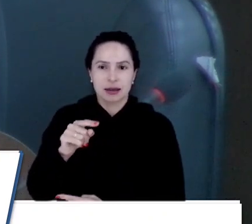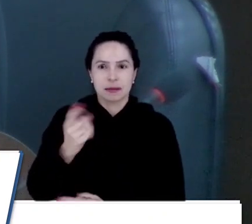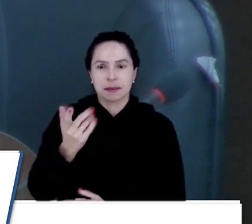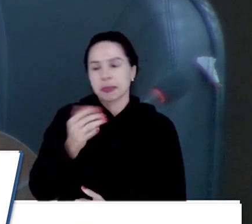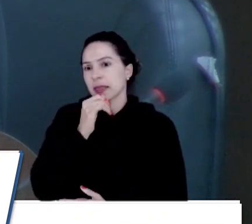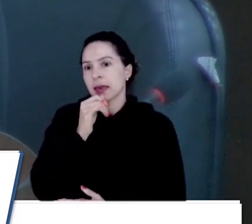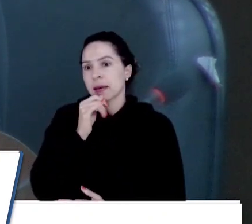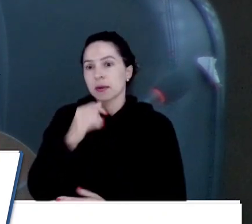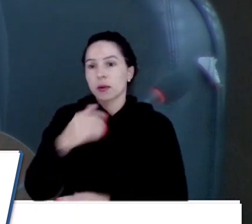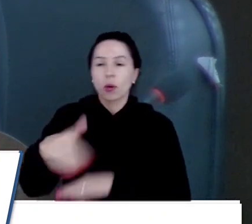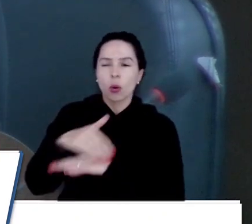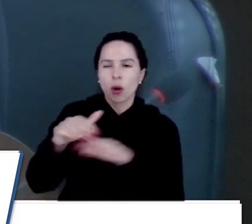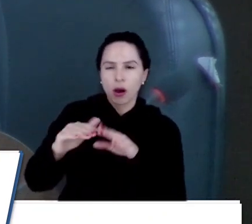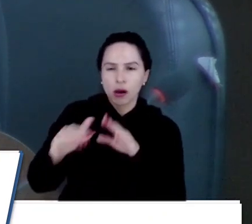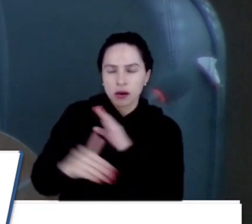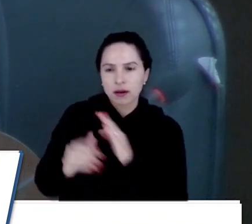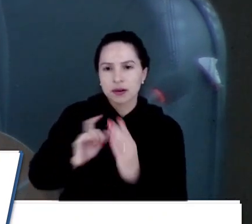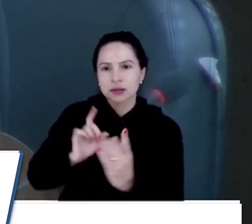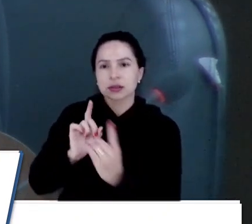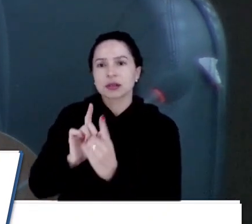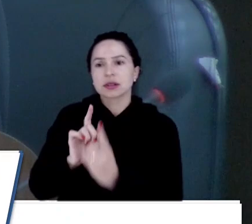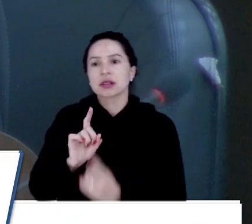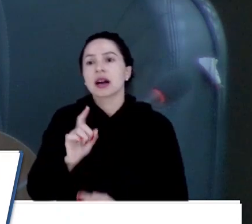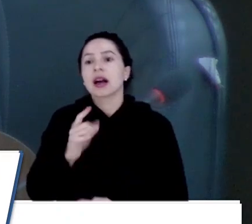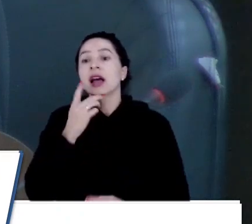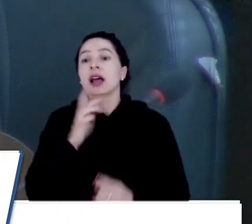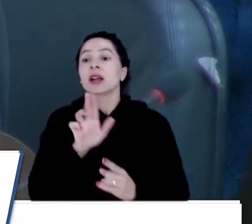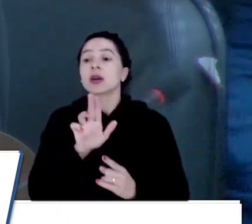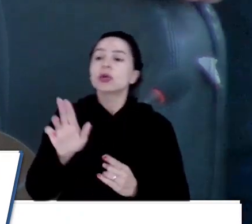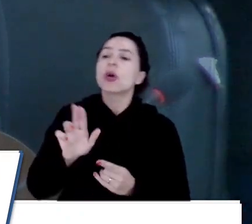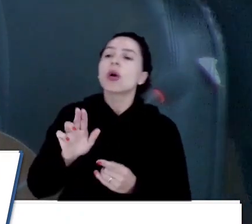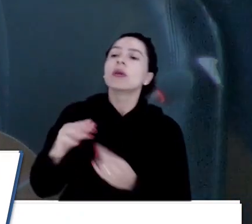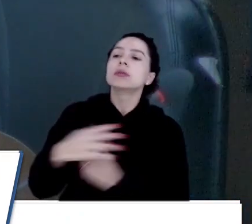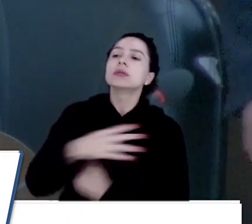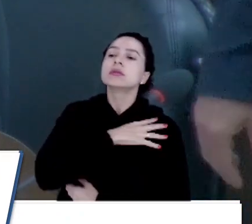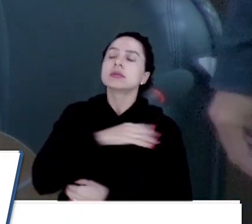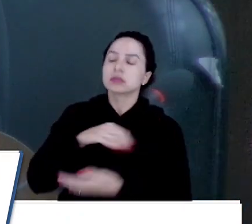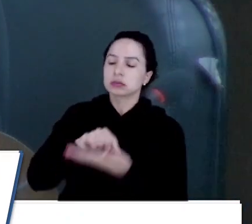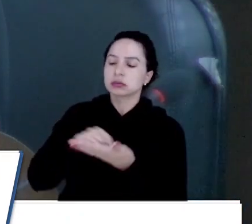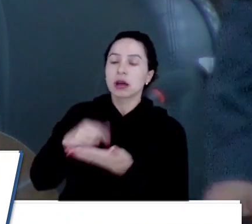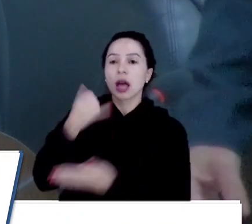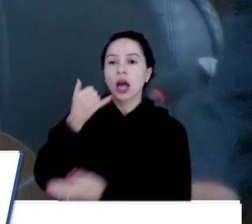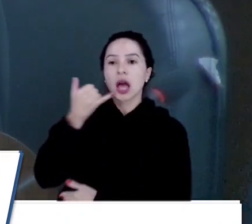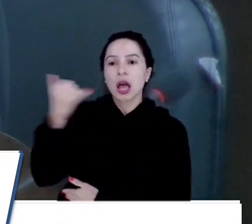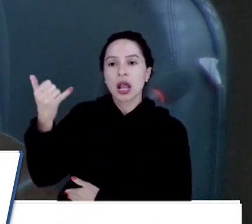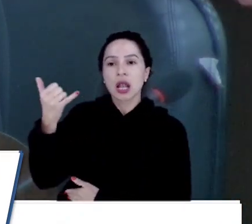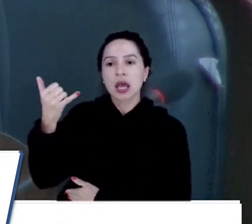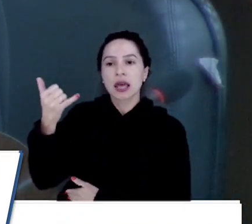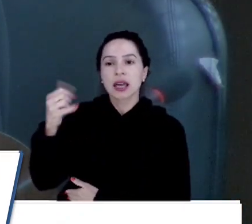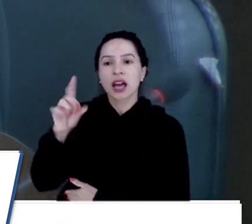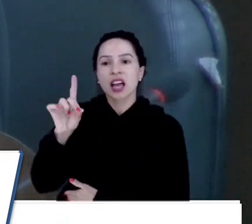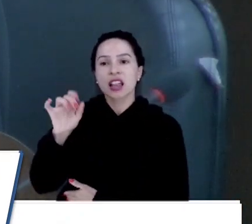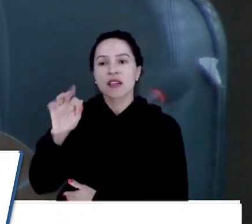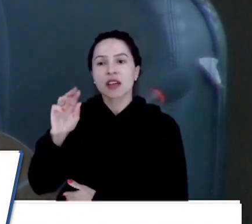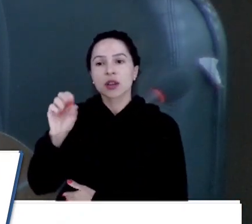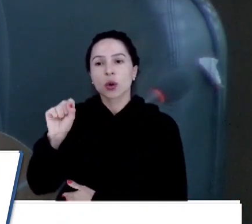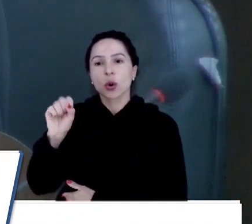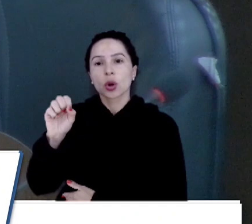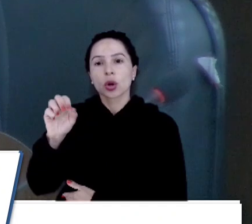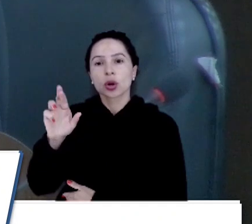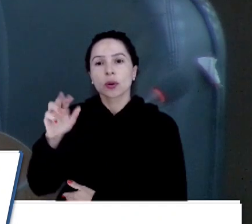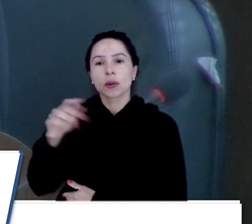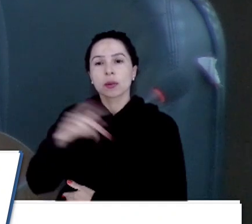situação de rua? Ele pega o nome do militar, liga para o defensor público, e o defensor